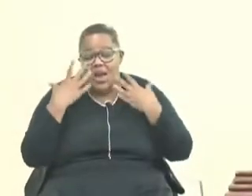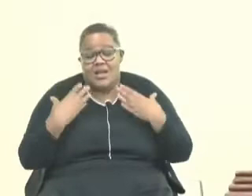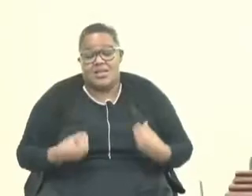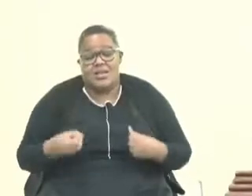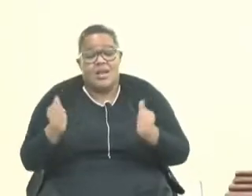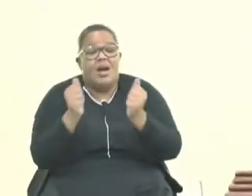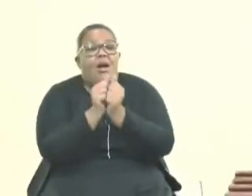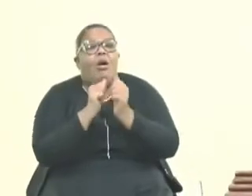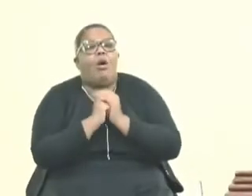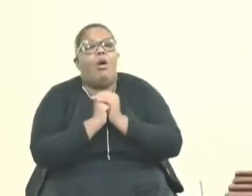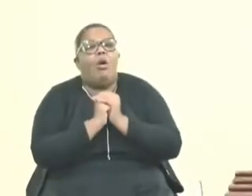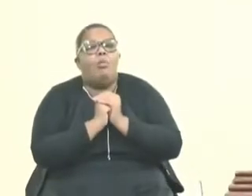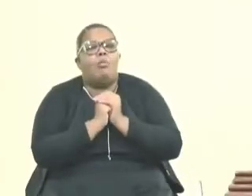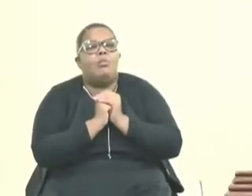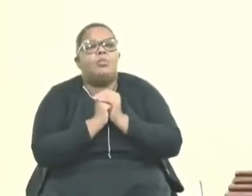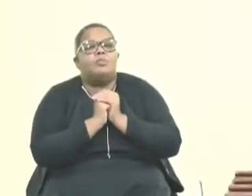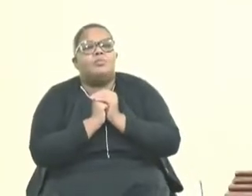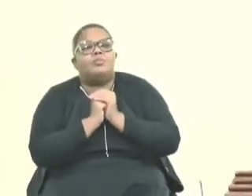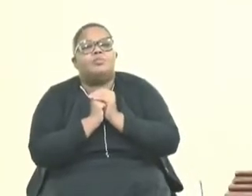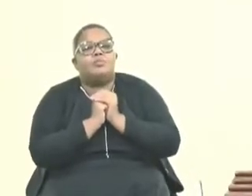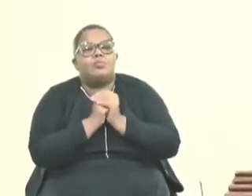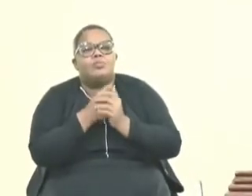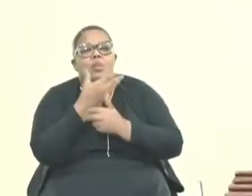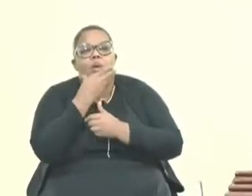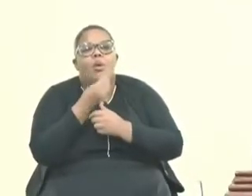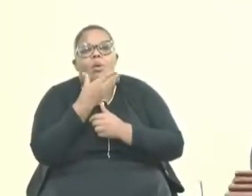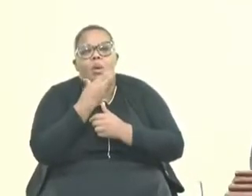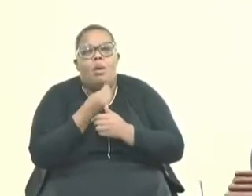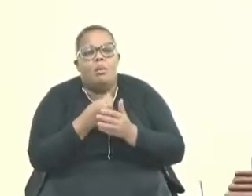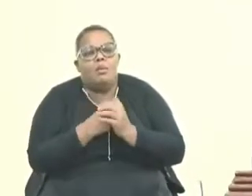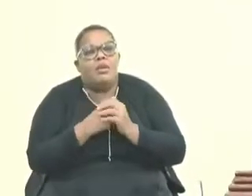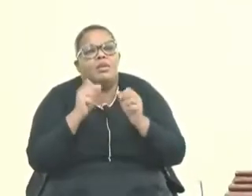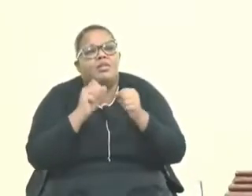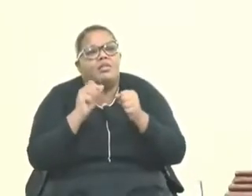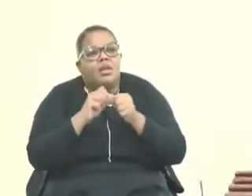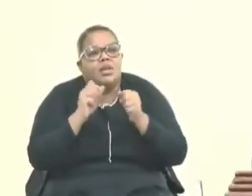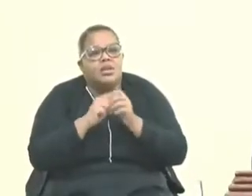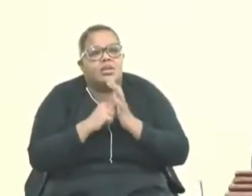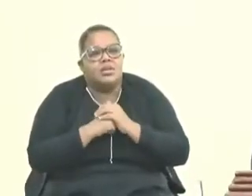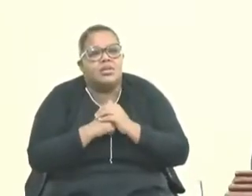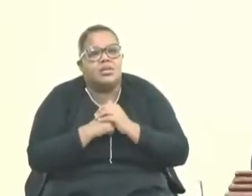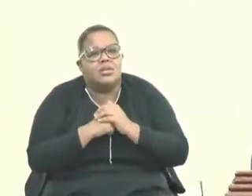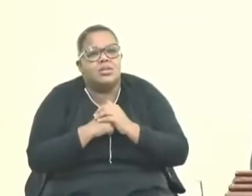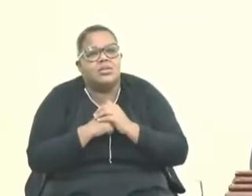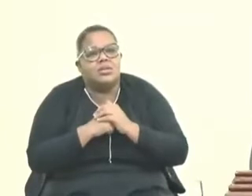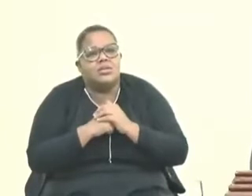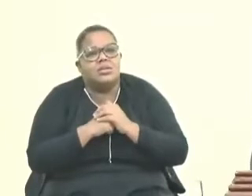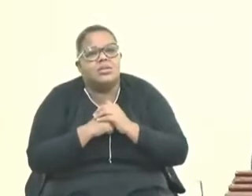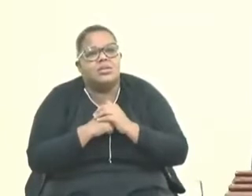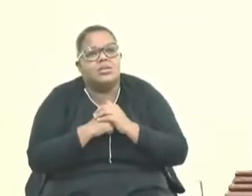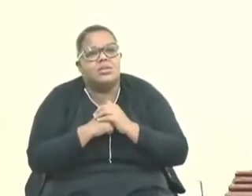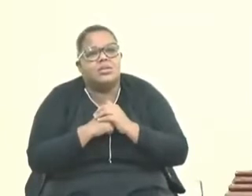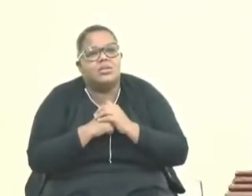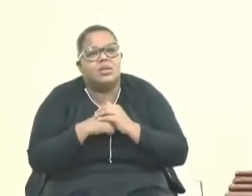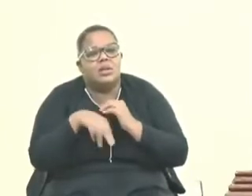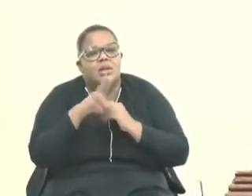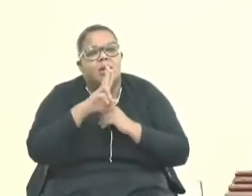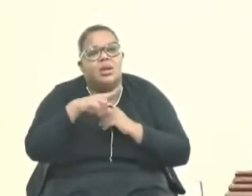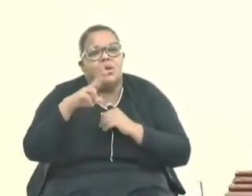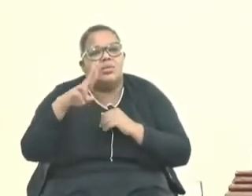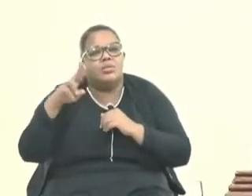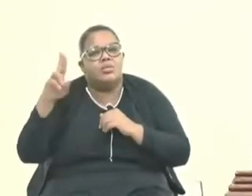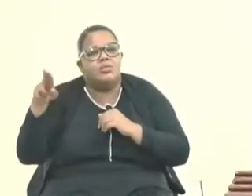fico imaginando a situação dele no seu coração e ele pensando assim eu nunca